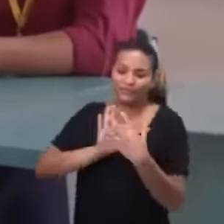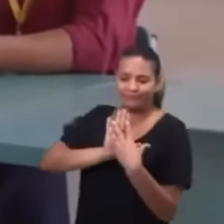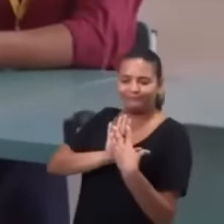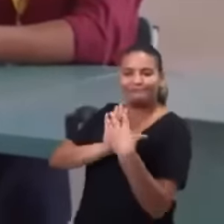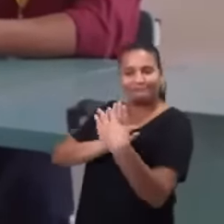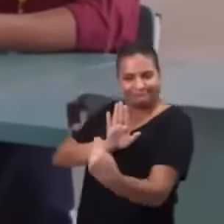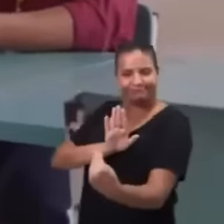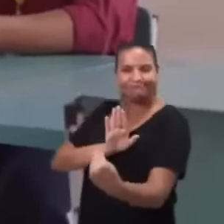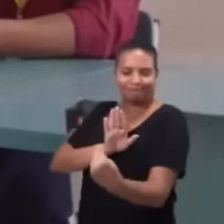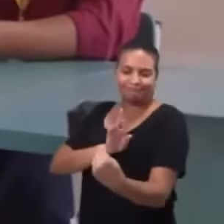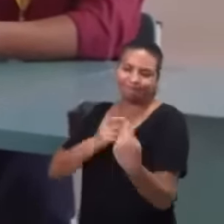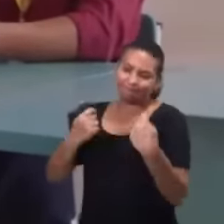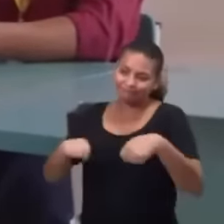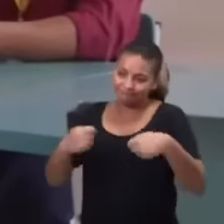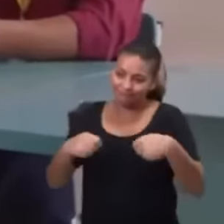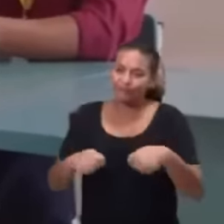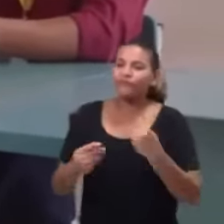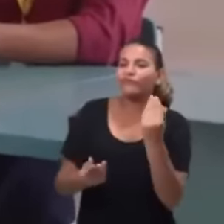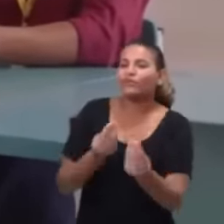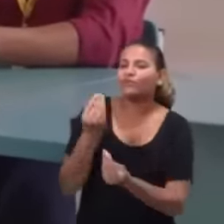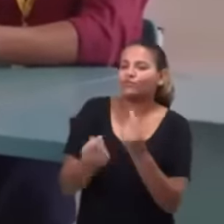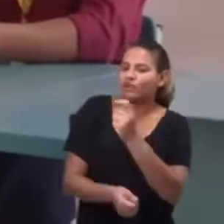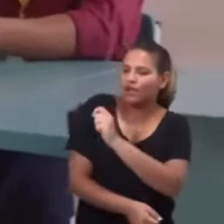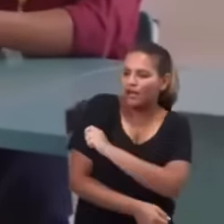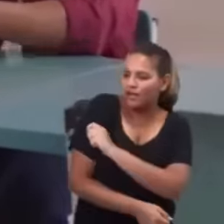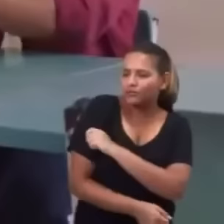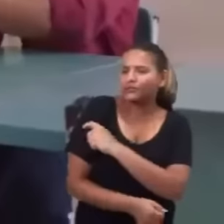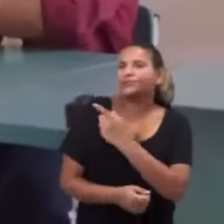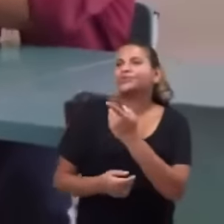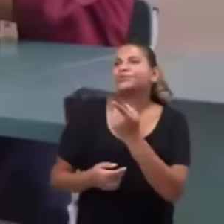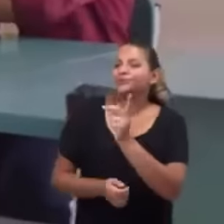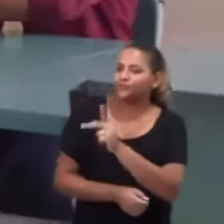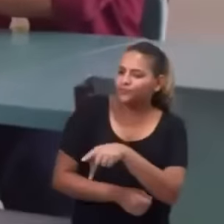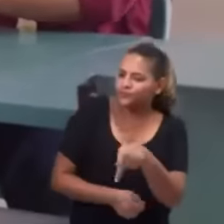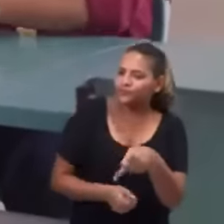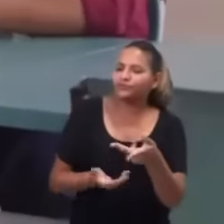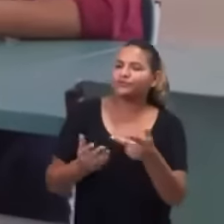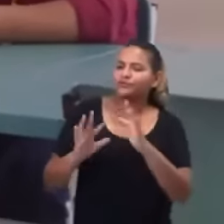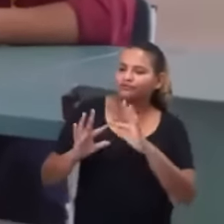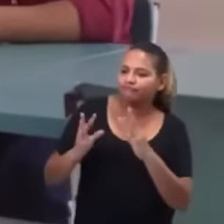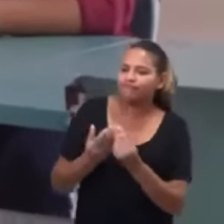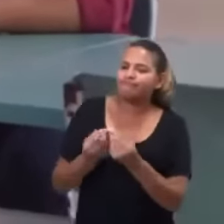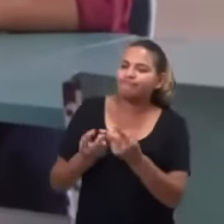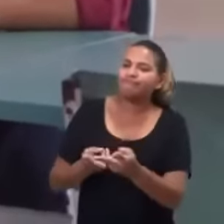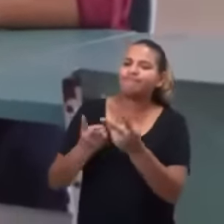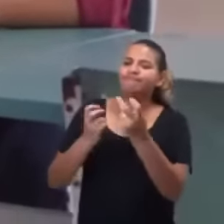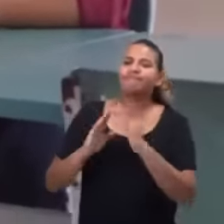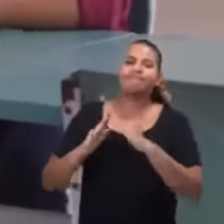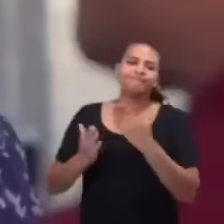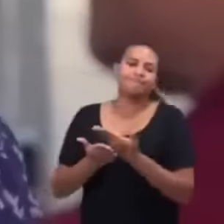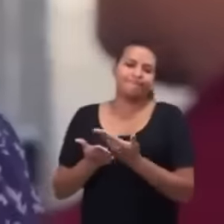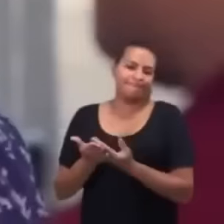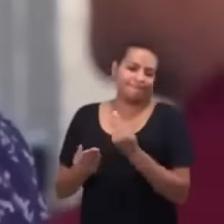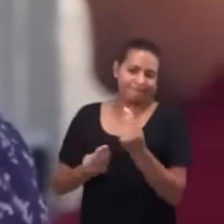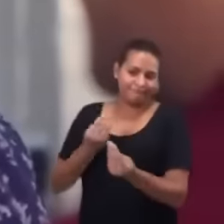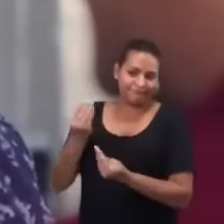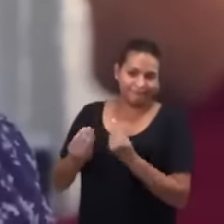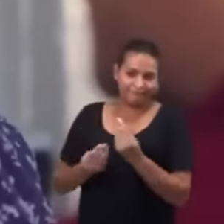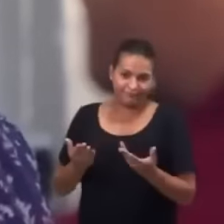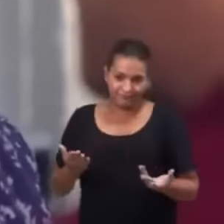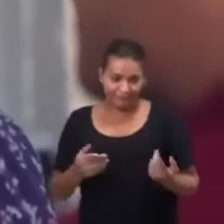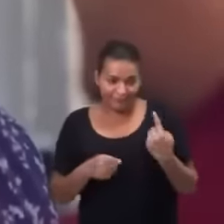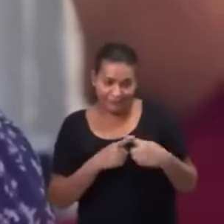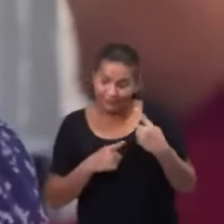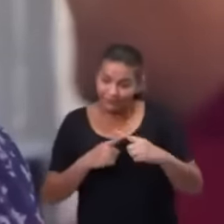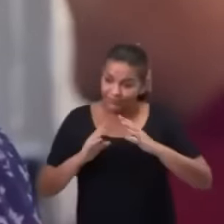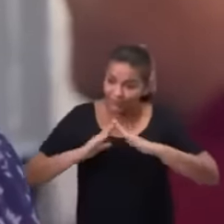como os alunos, os professores e os familiares, eles estão percebendo a escola. A escola tem que ser um lugar